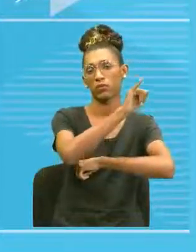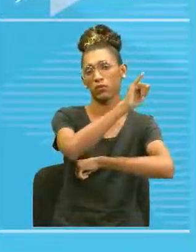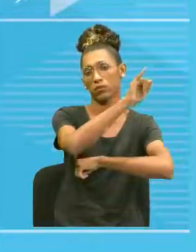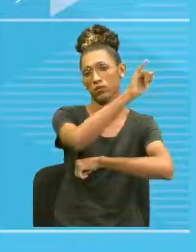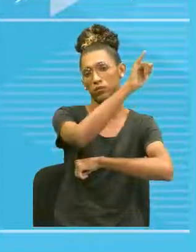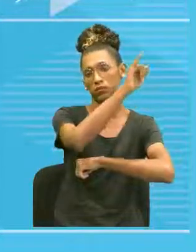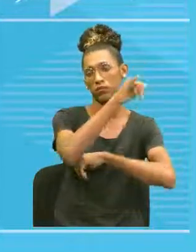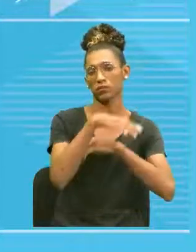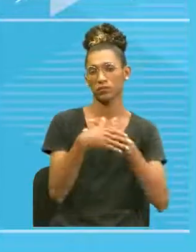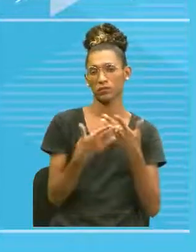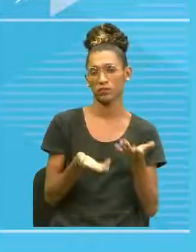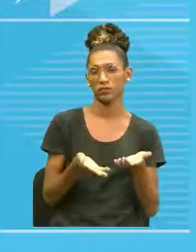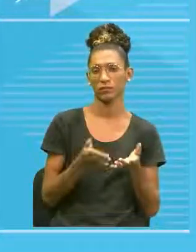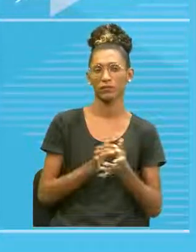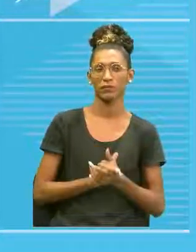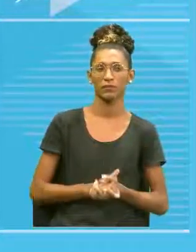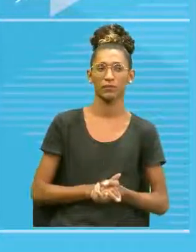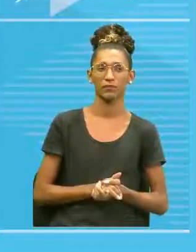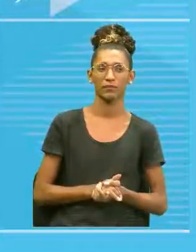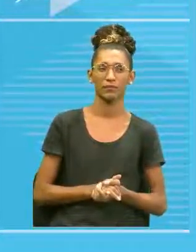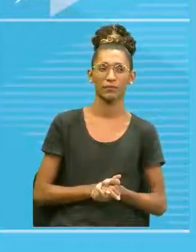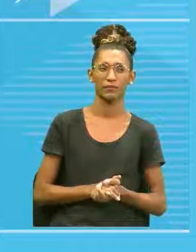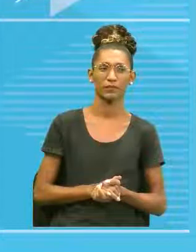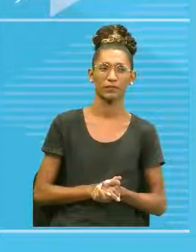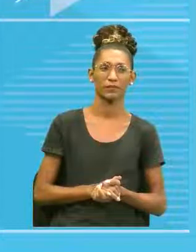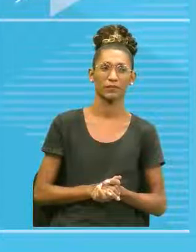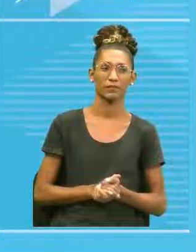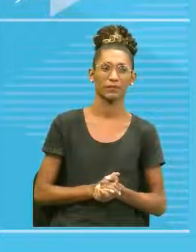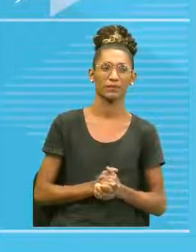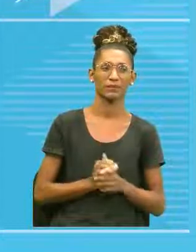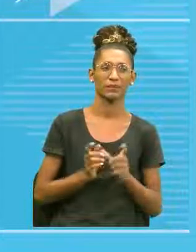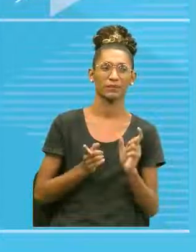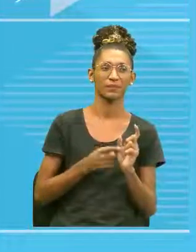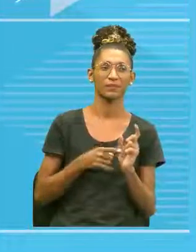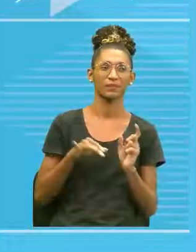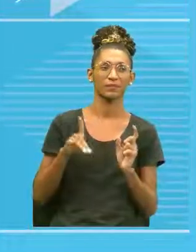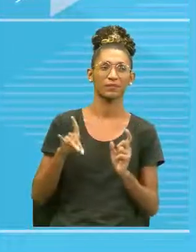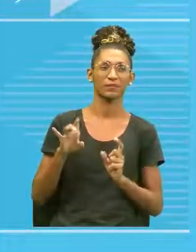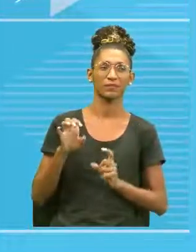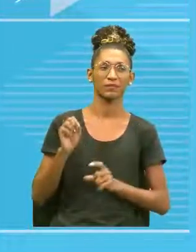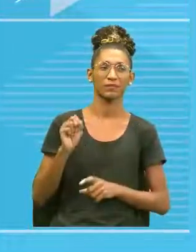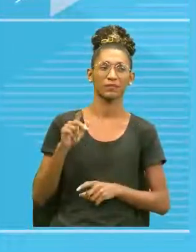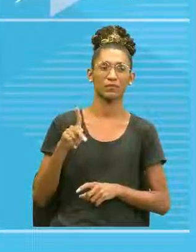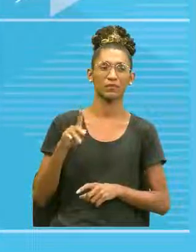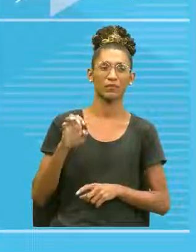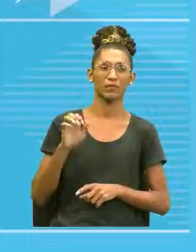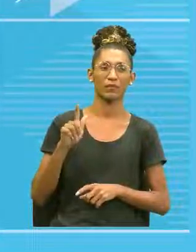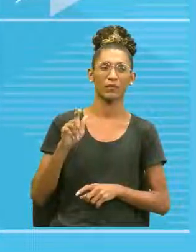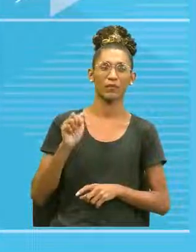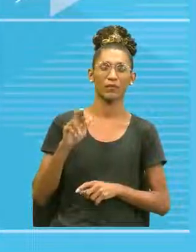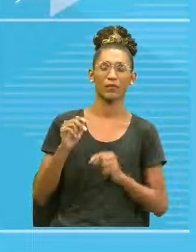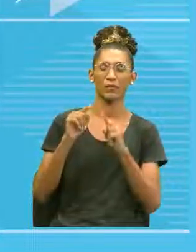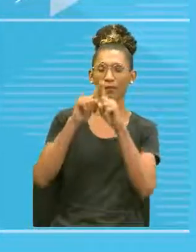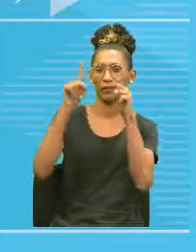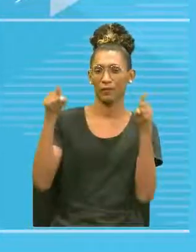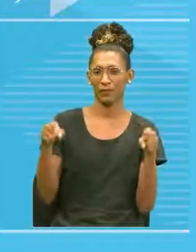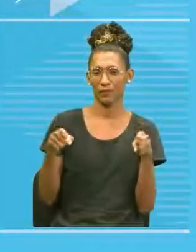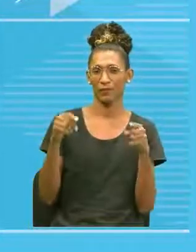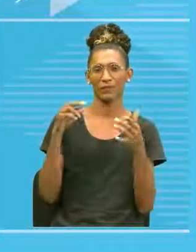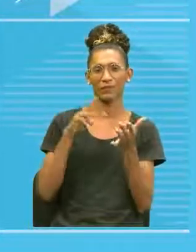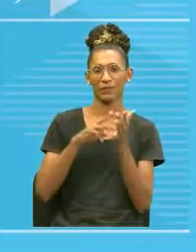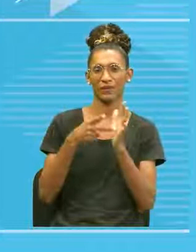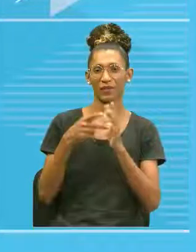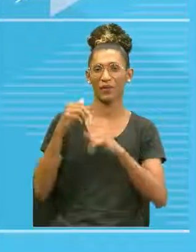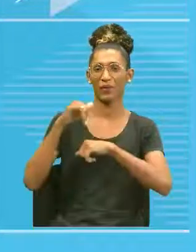diz pegar despegado diz pegar significa é de